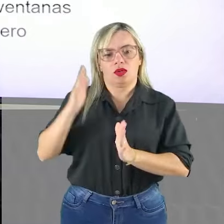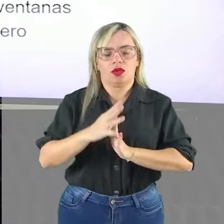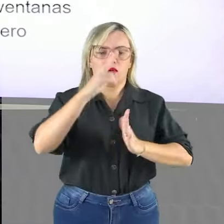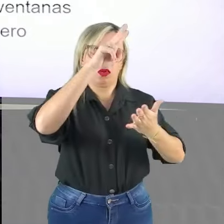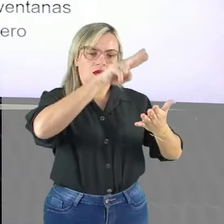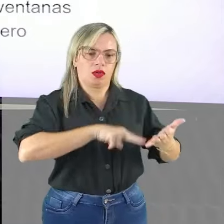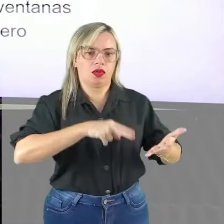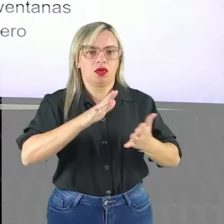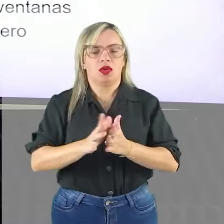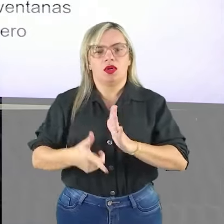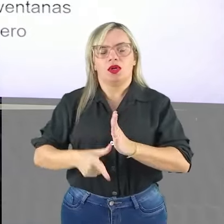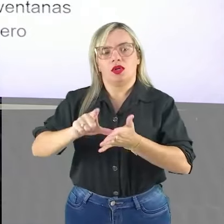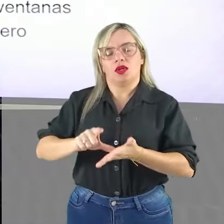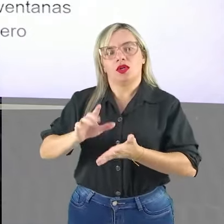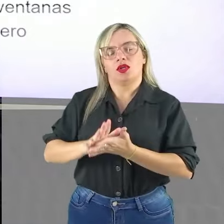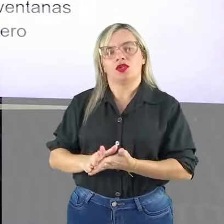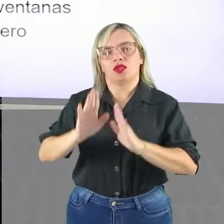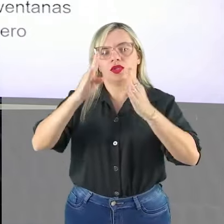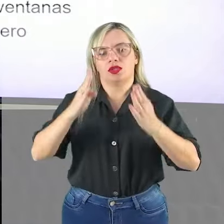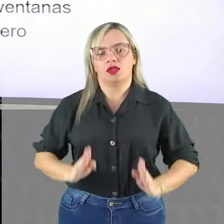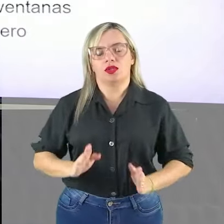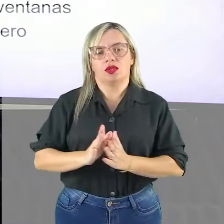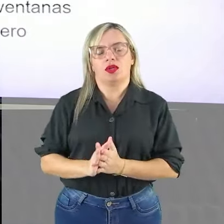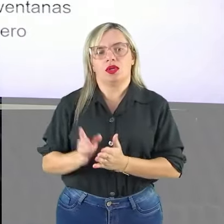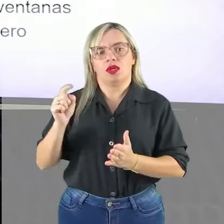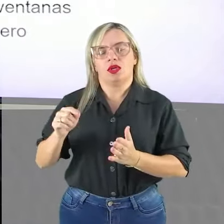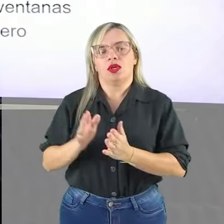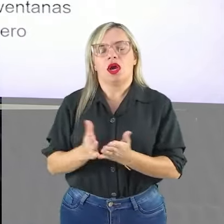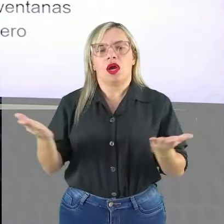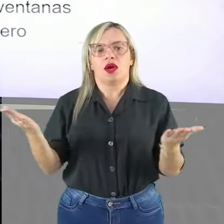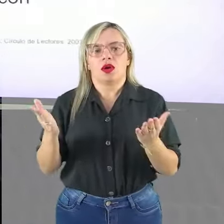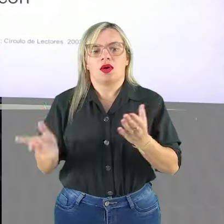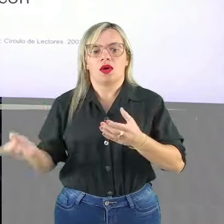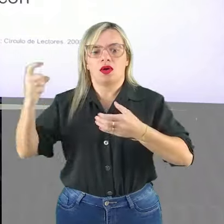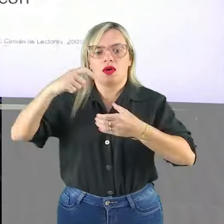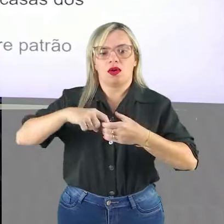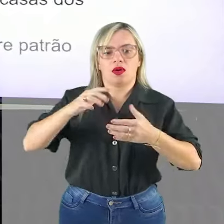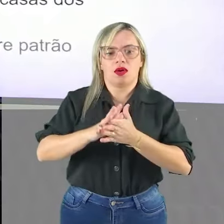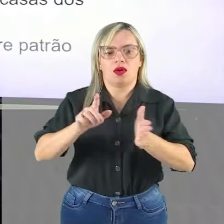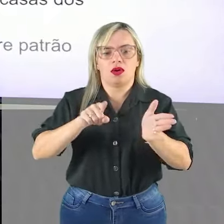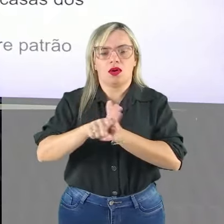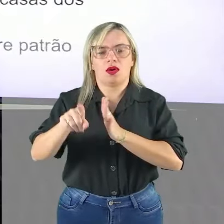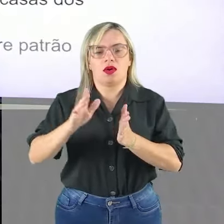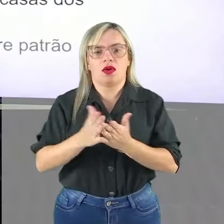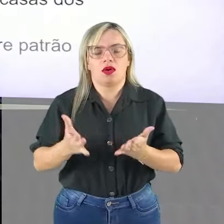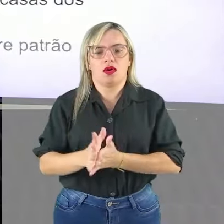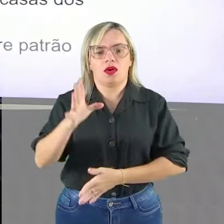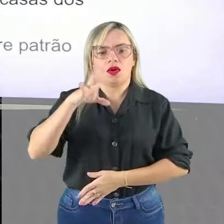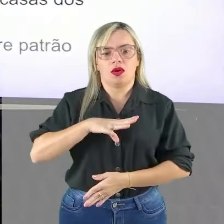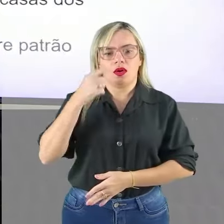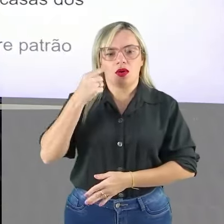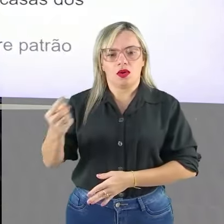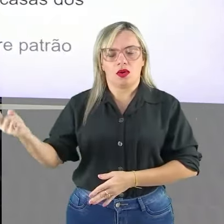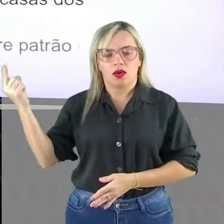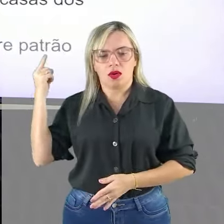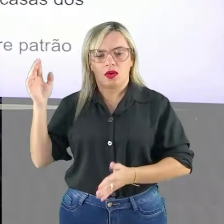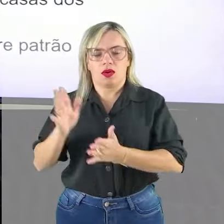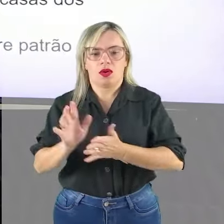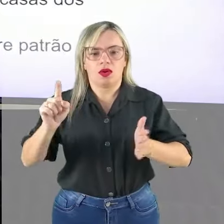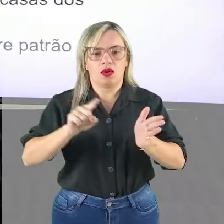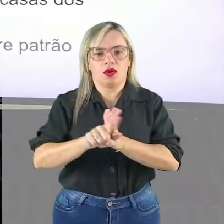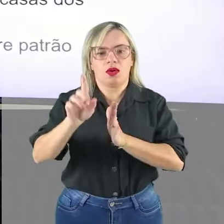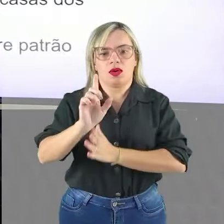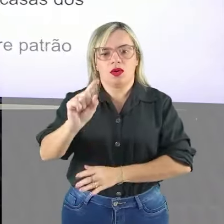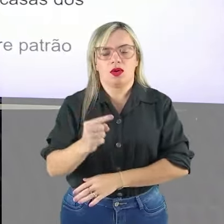no texto antes de compreendê-lo E aí você vai para a questão tá a questão ela vai est em português vejamos só aqui ó olha só a questão vai tá em